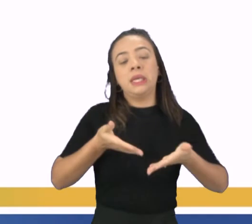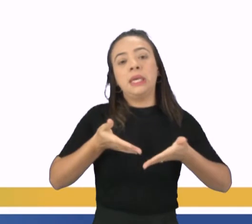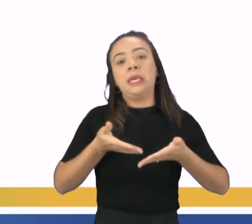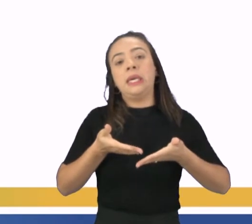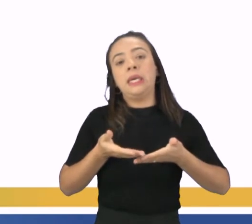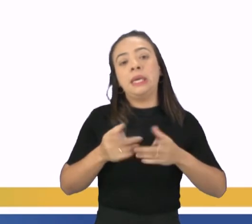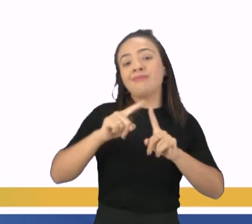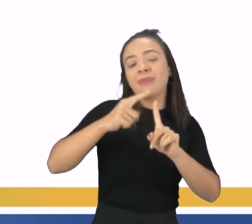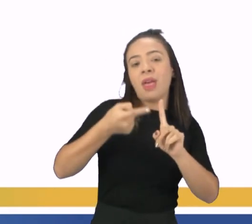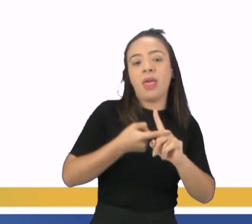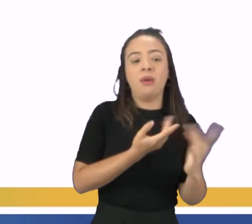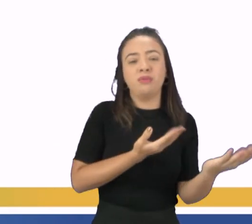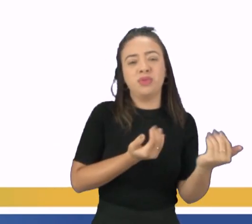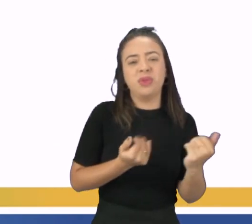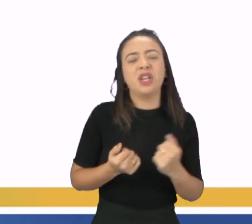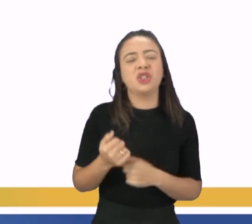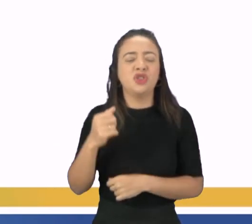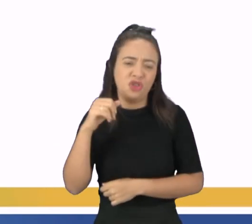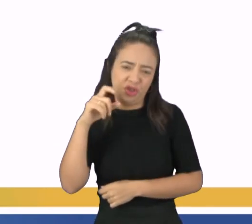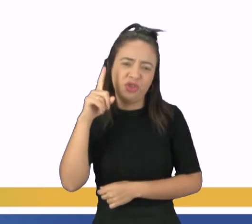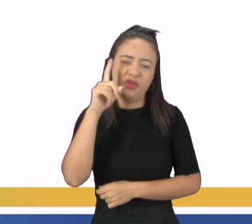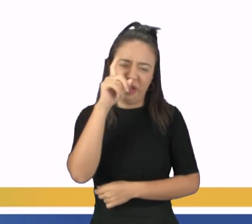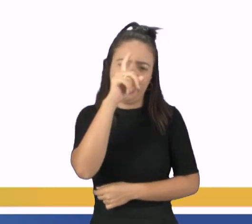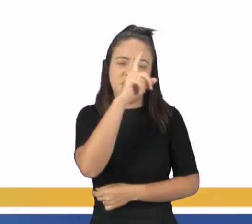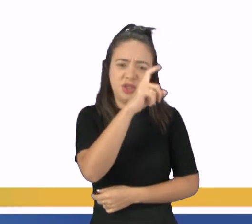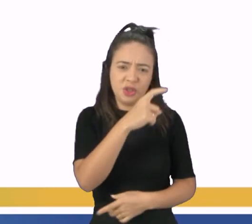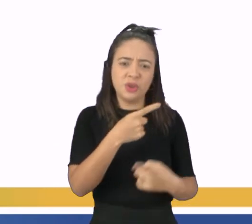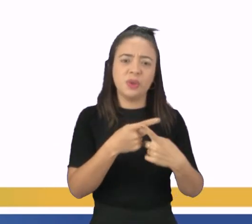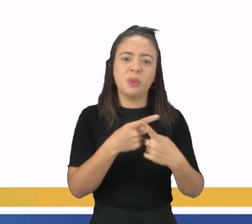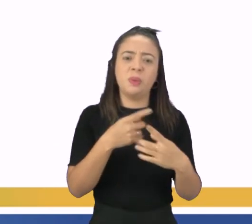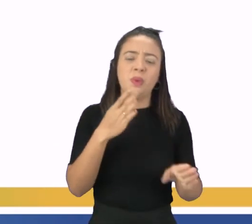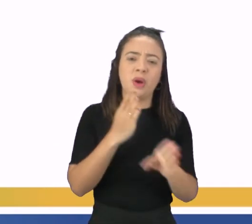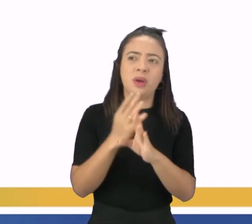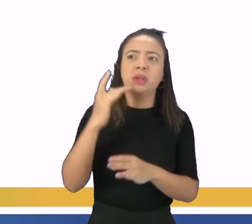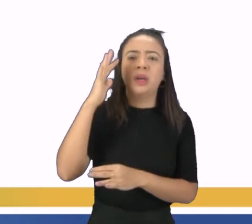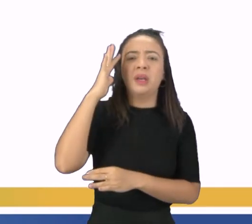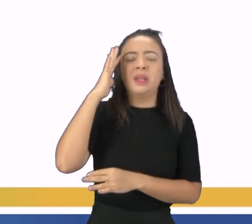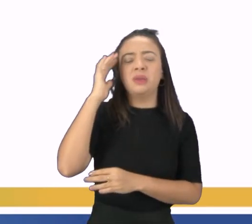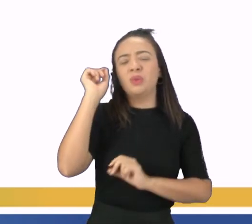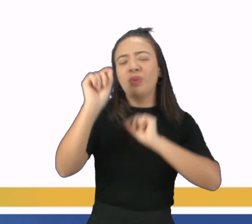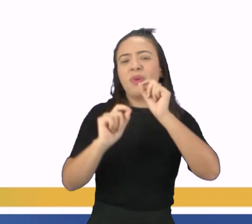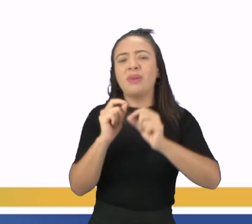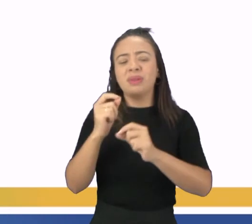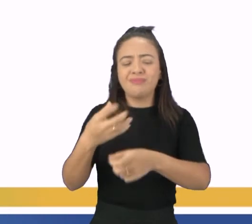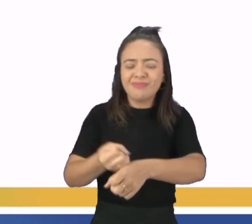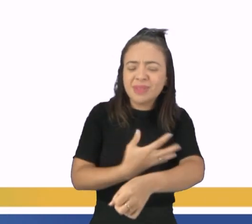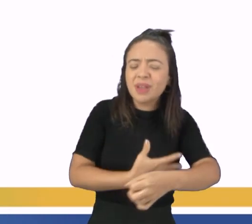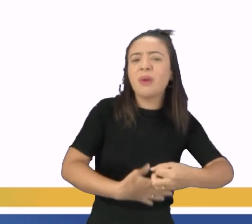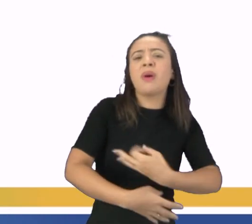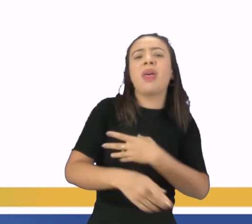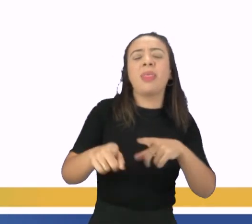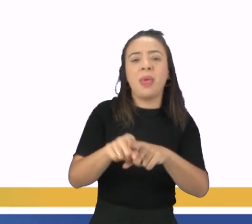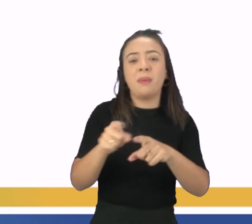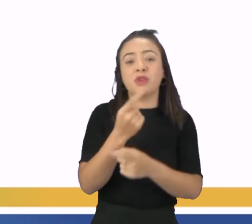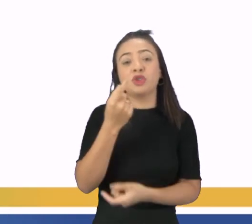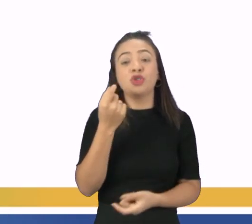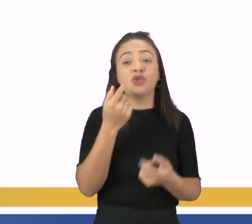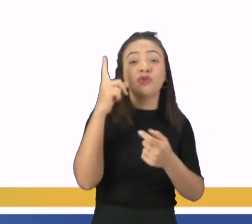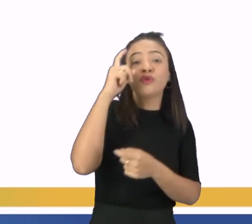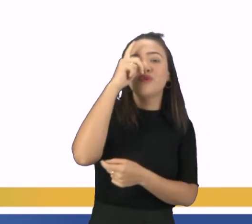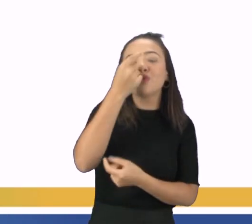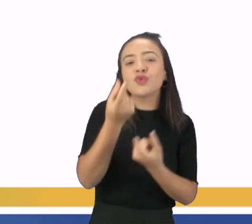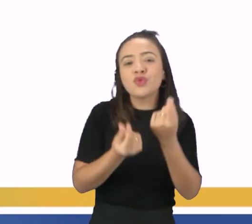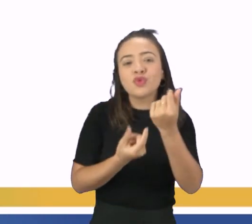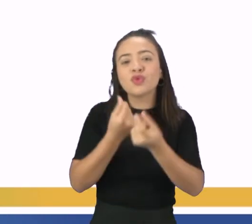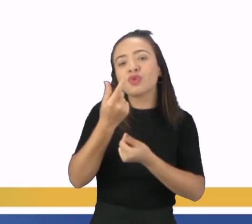muitas vezes encarada de forma negativa, do ponto de vista emocional e financeiro das adolescentes e suas famílias, alterando